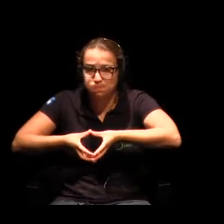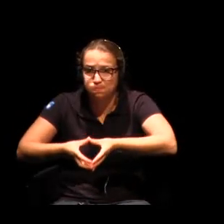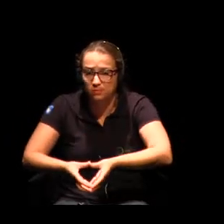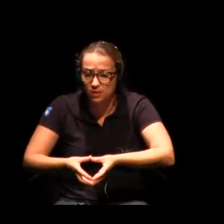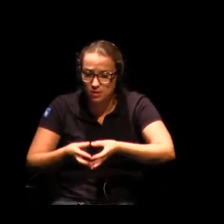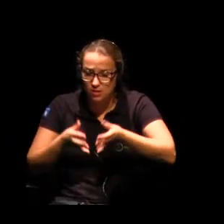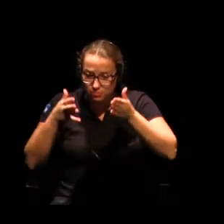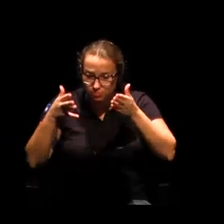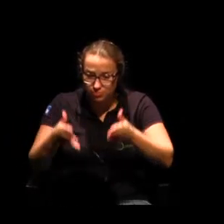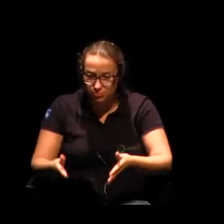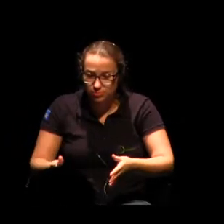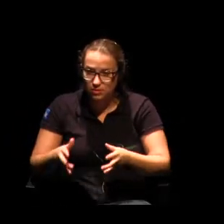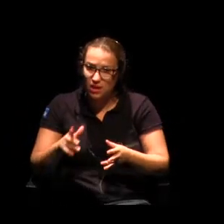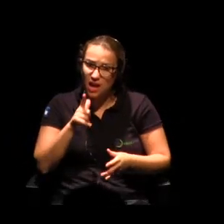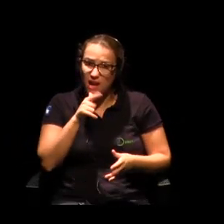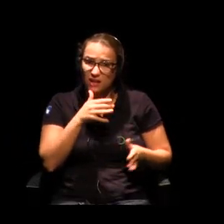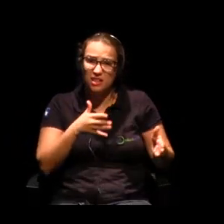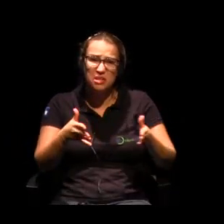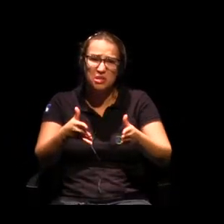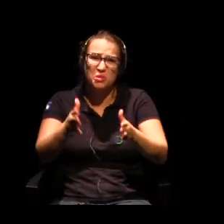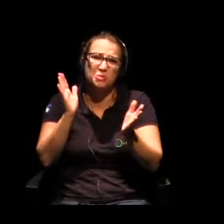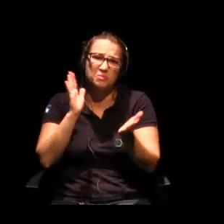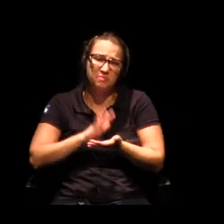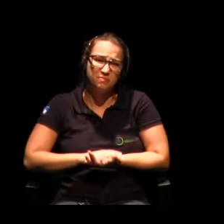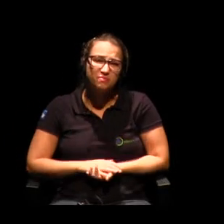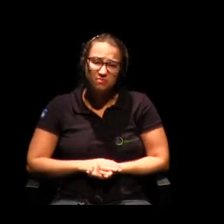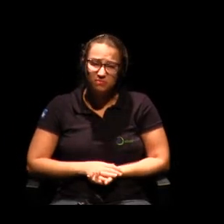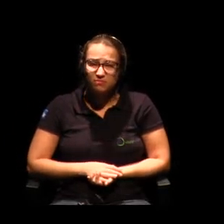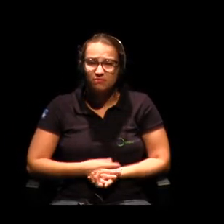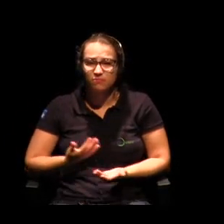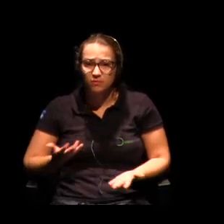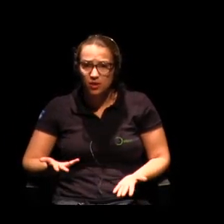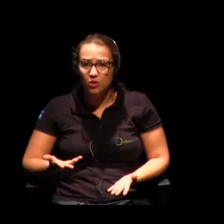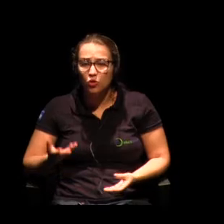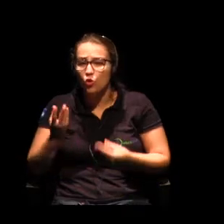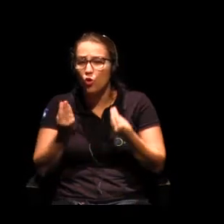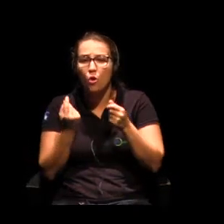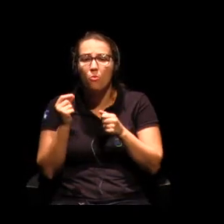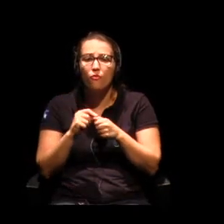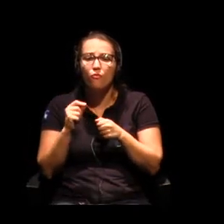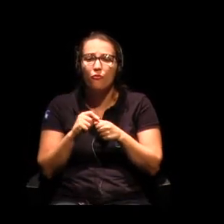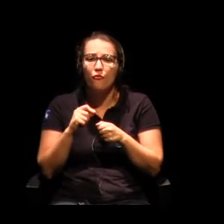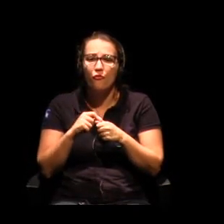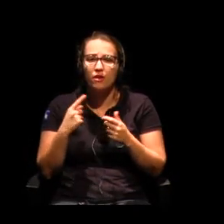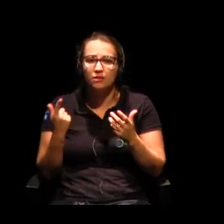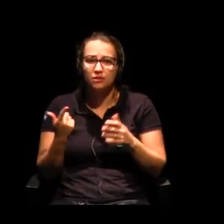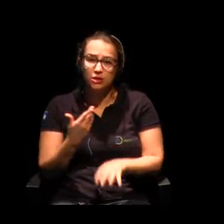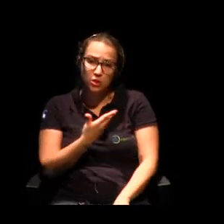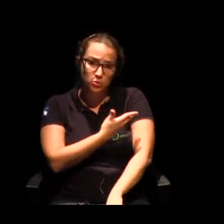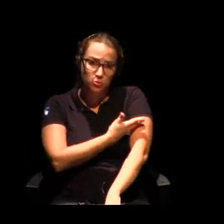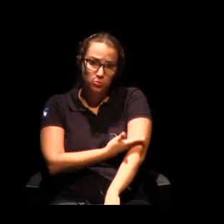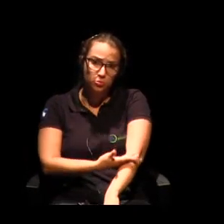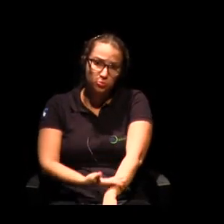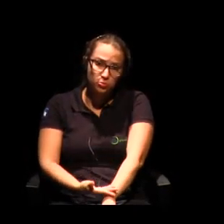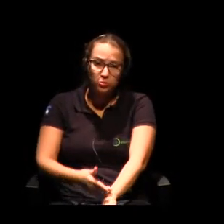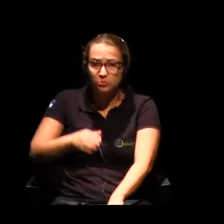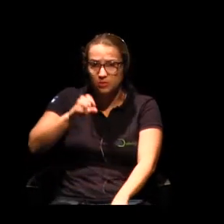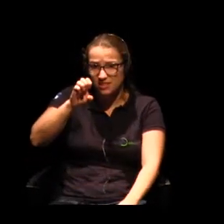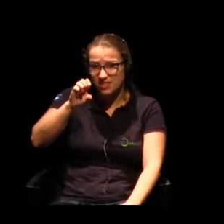águas pluviais, e acaba chegando aos nossos rios. E o modo que isso funciona é,